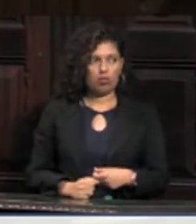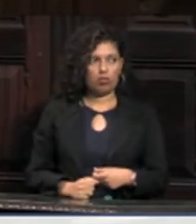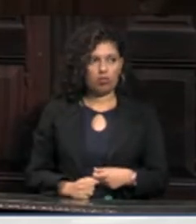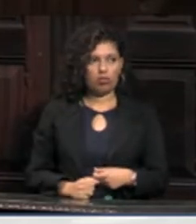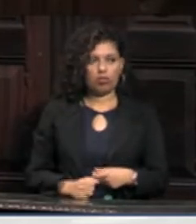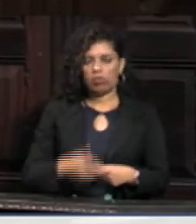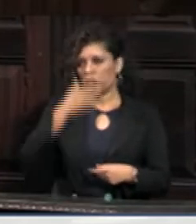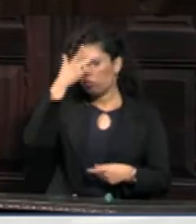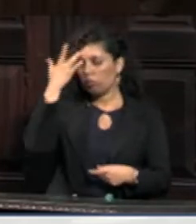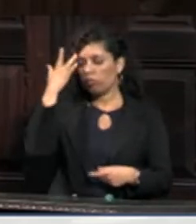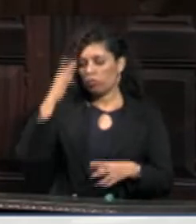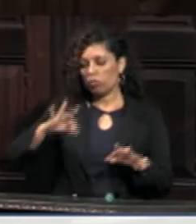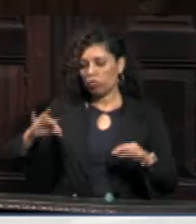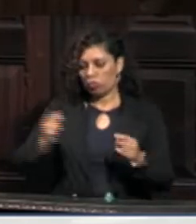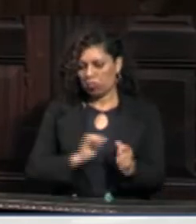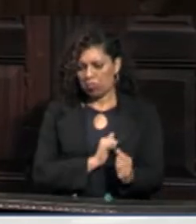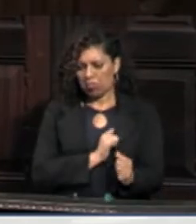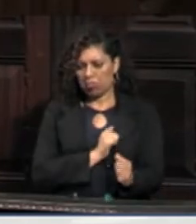odiosas,